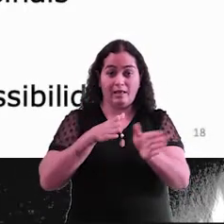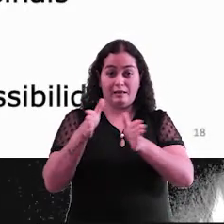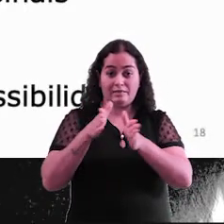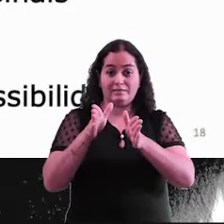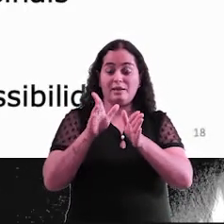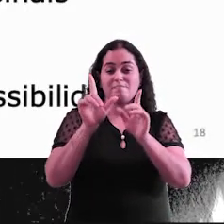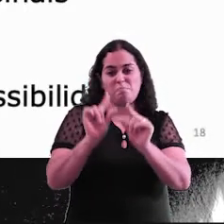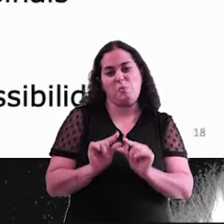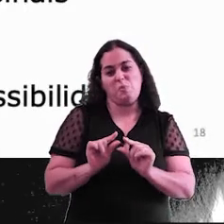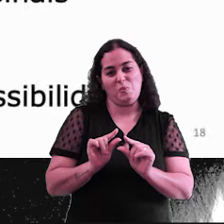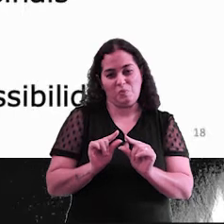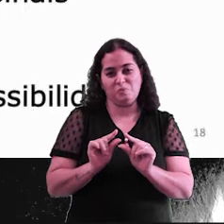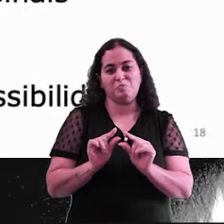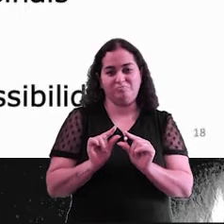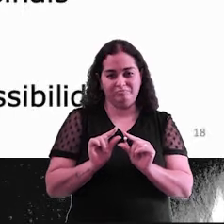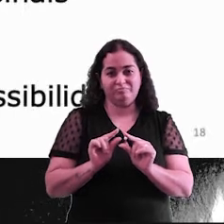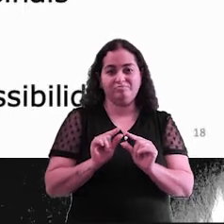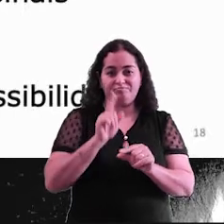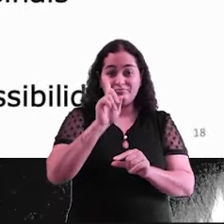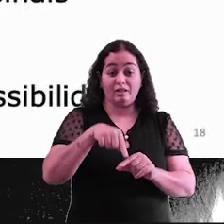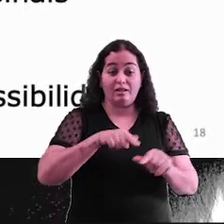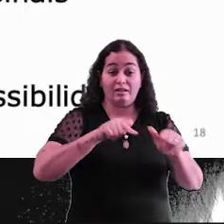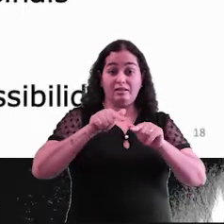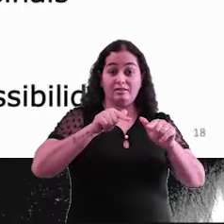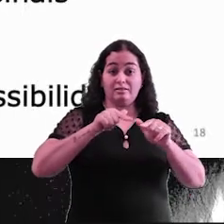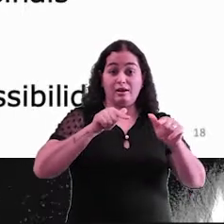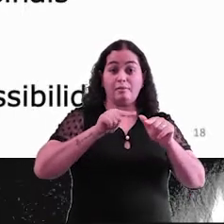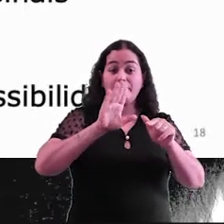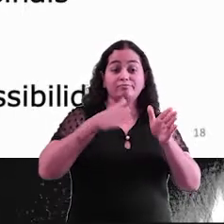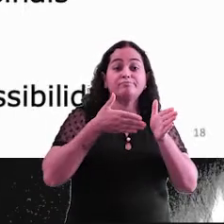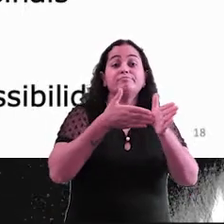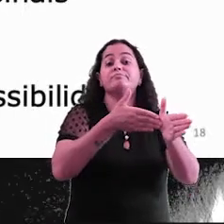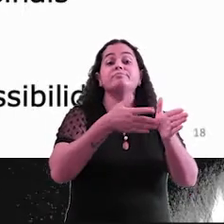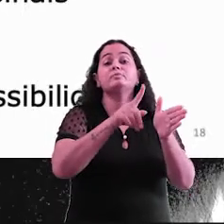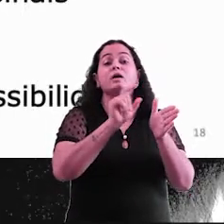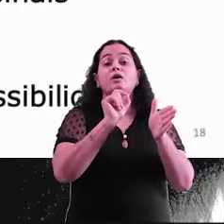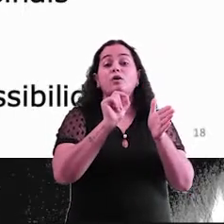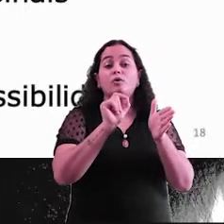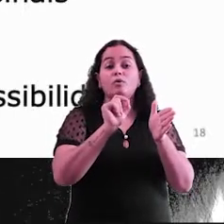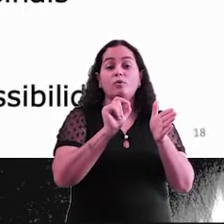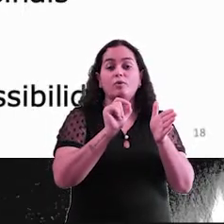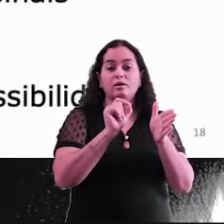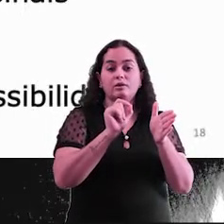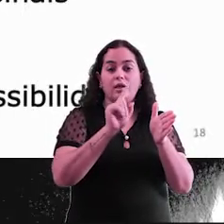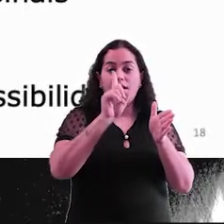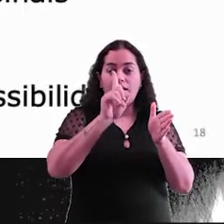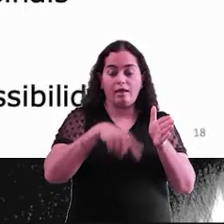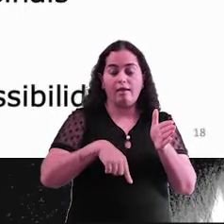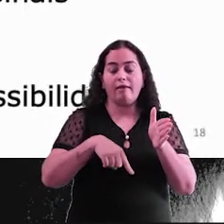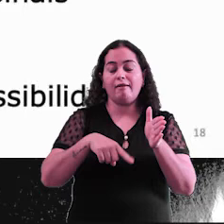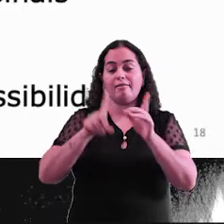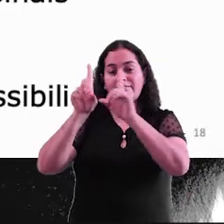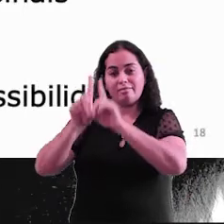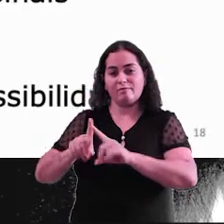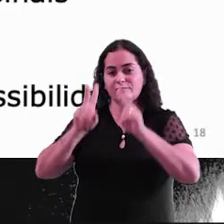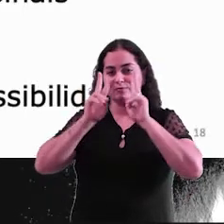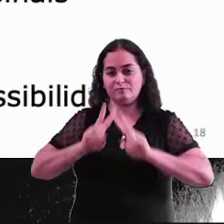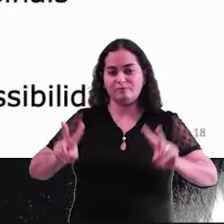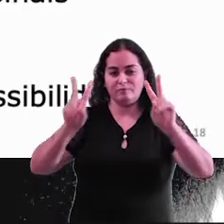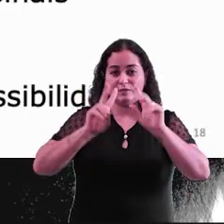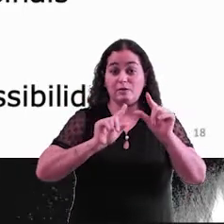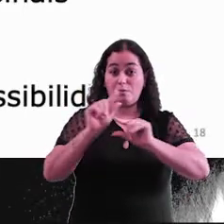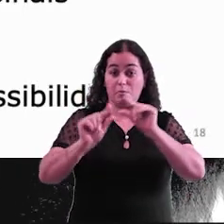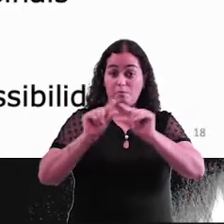voltadas para a deficiência do tipo visual, poucos websites contêm línguas de sinais, e ainda existe uma